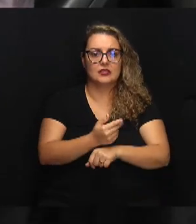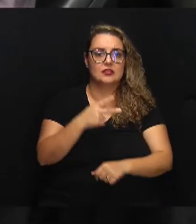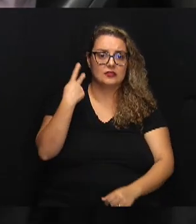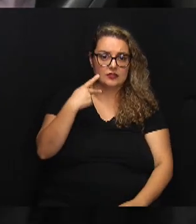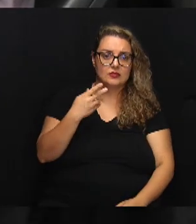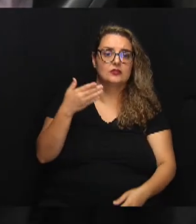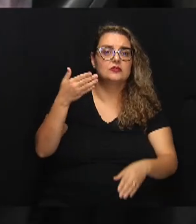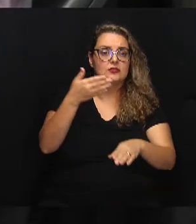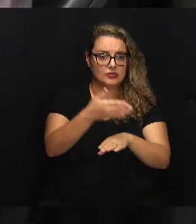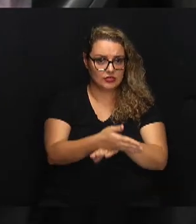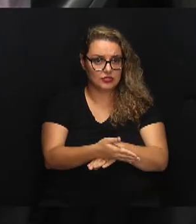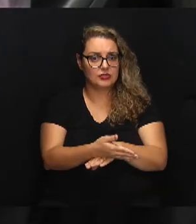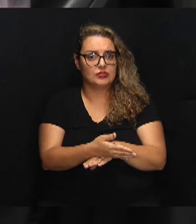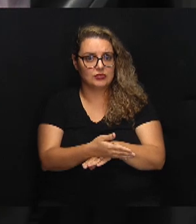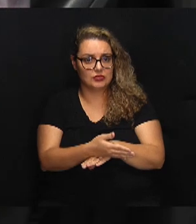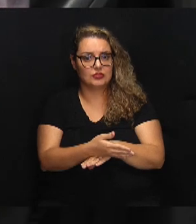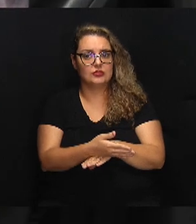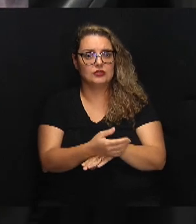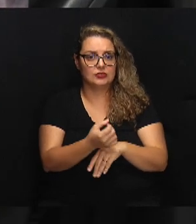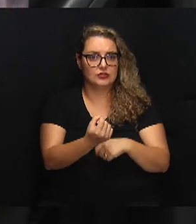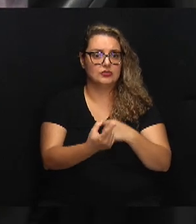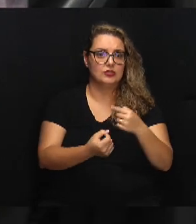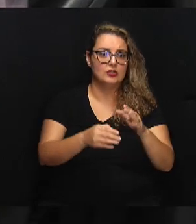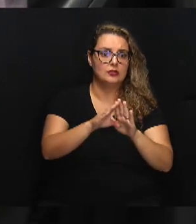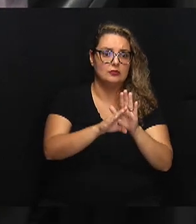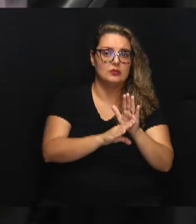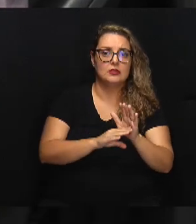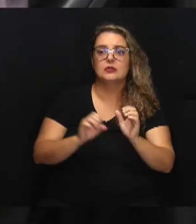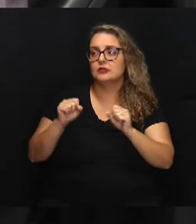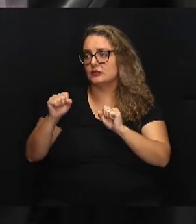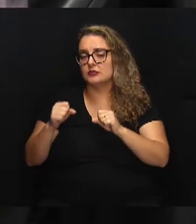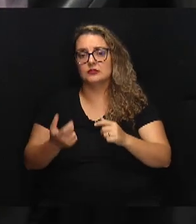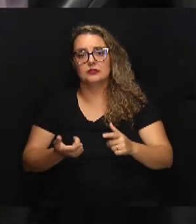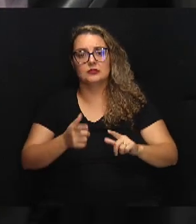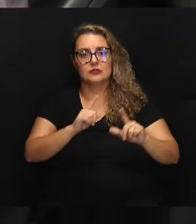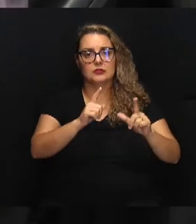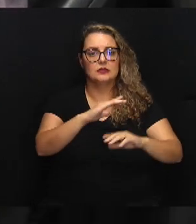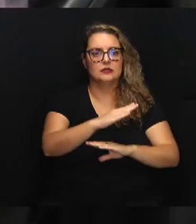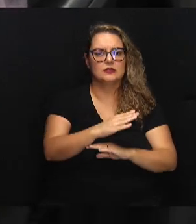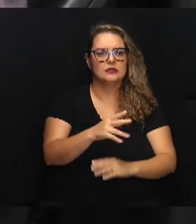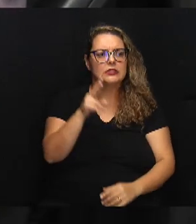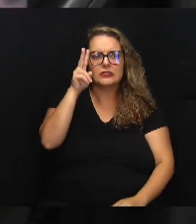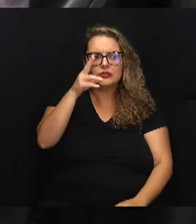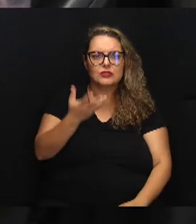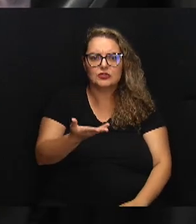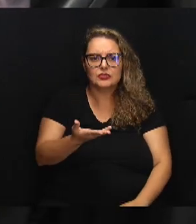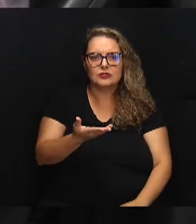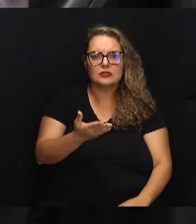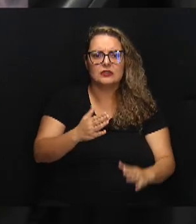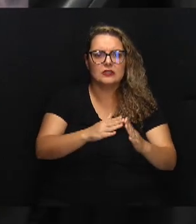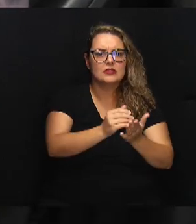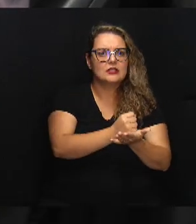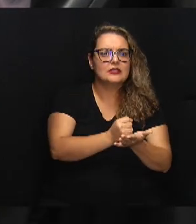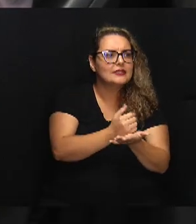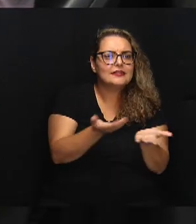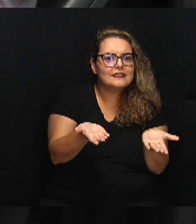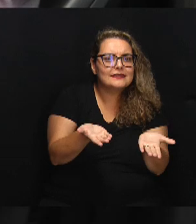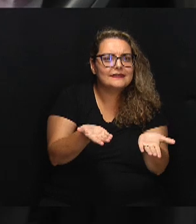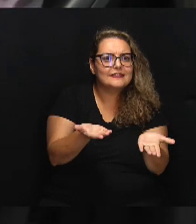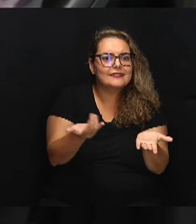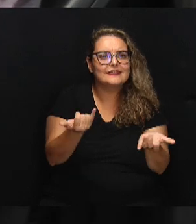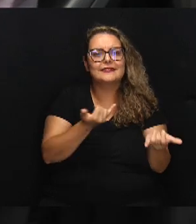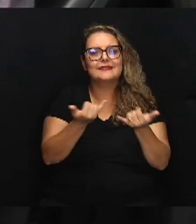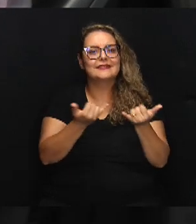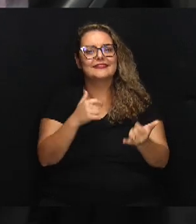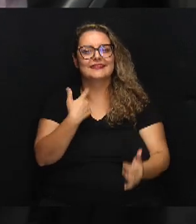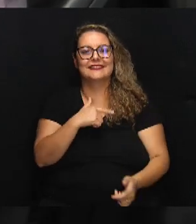já participou de alguns programas aqui da TV Câmara. Que história é essa de foi estudar farmácia? Conta pra